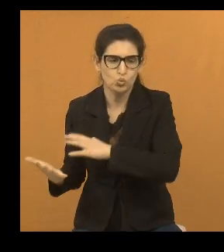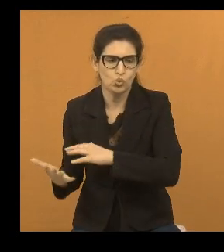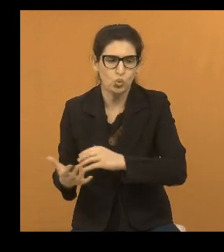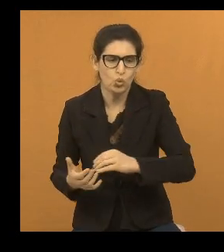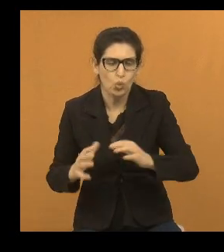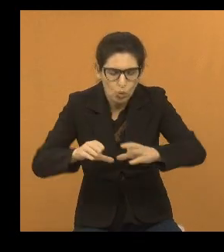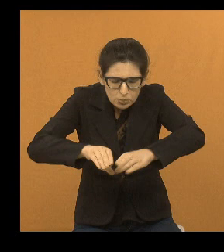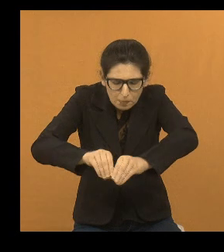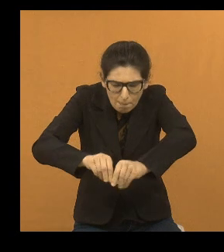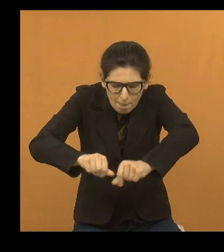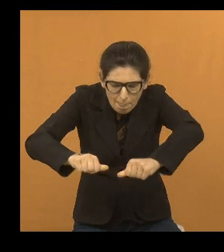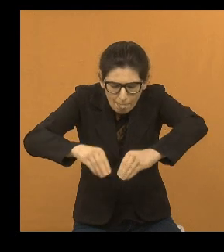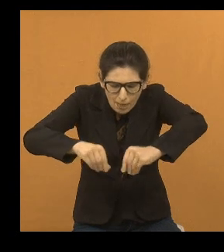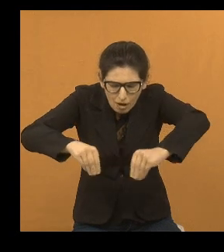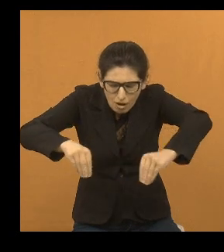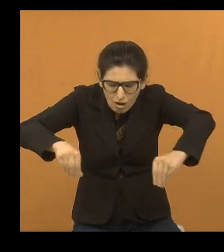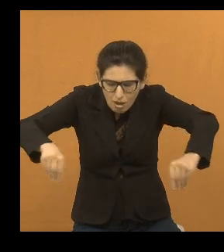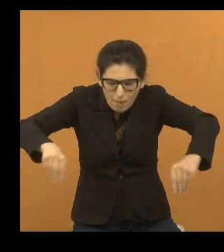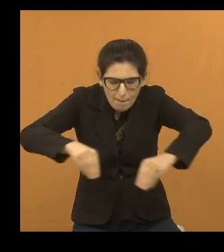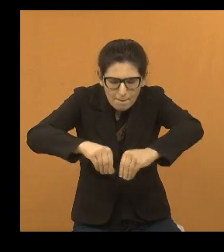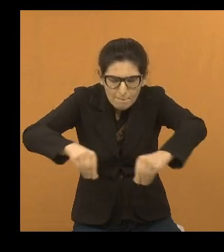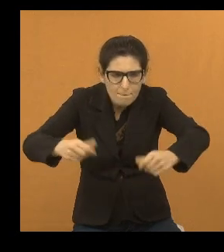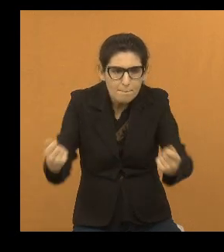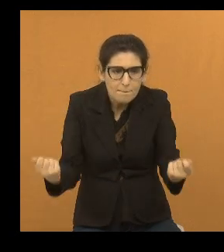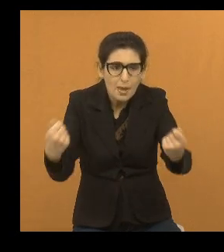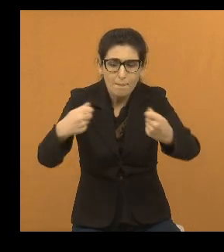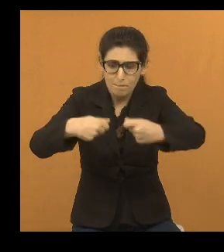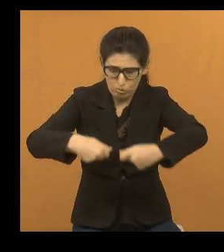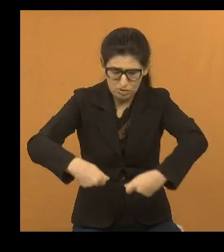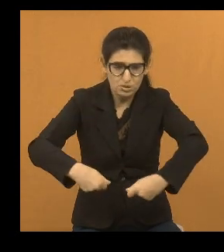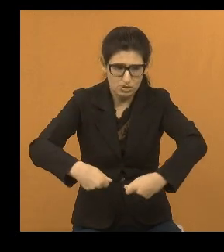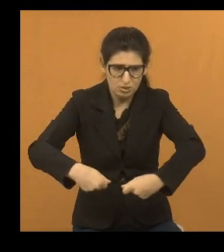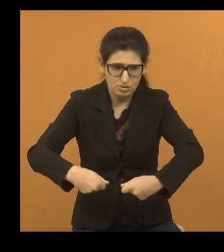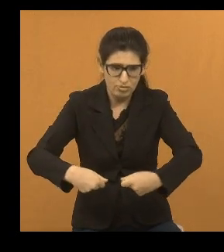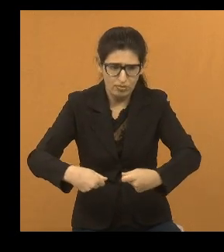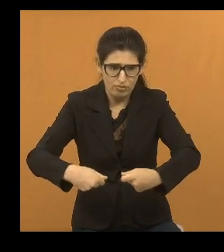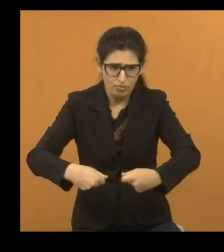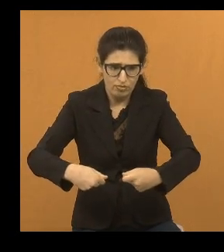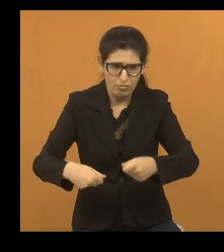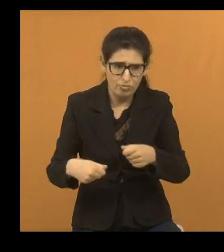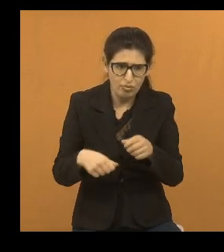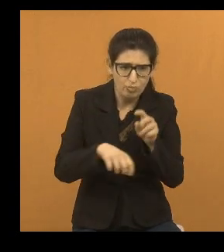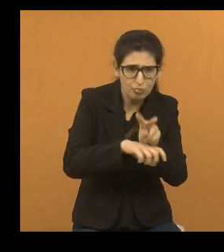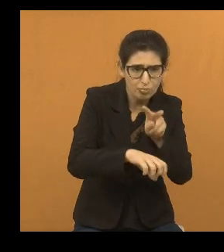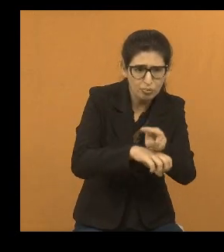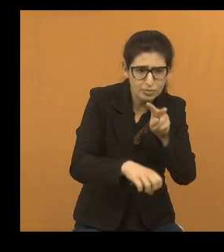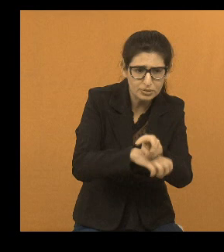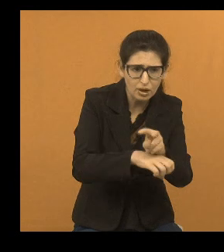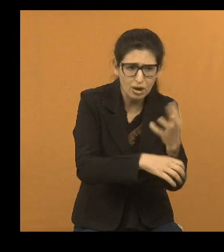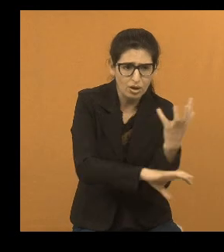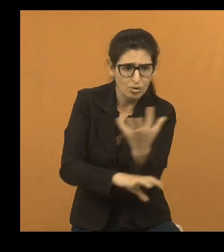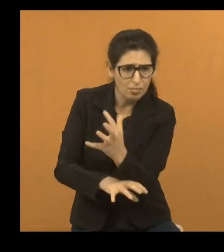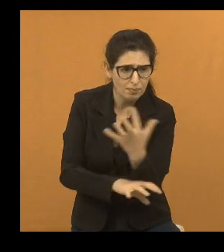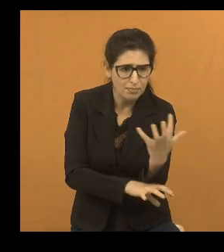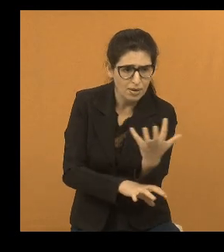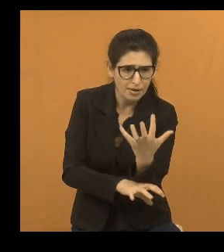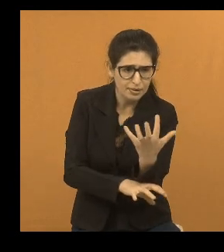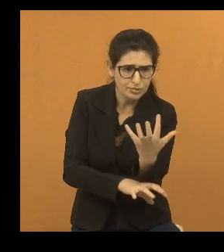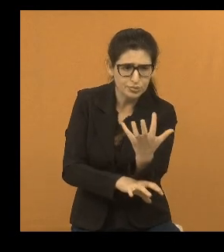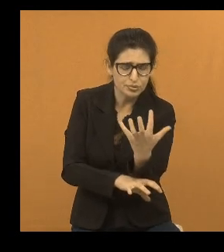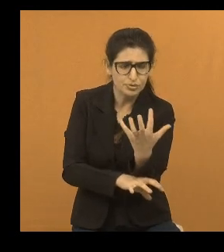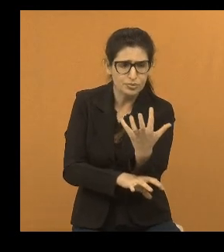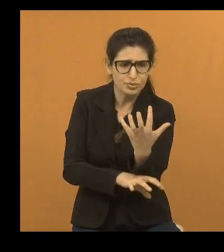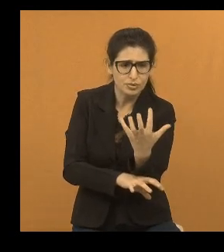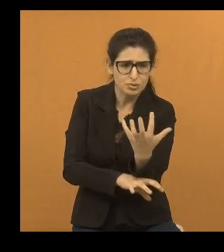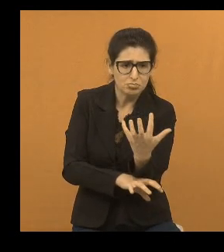do solo, a possibilidade de ocupação sustentável e medidas de proteção ambiental. No próximo,